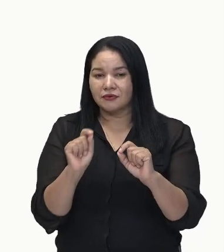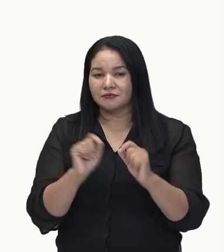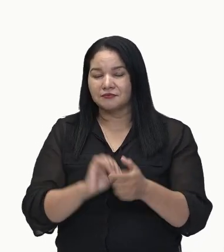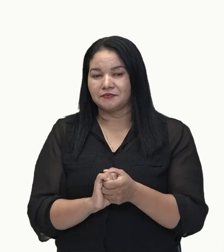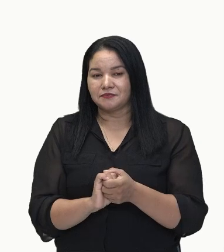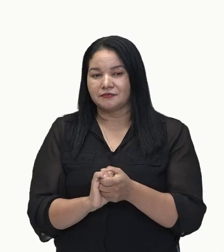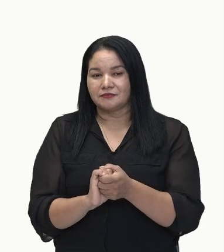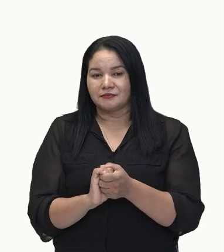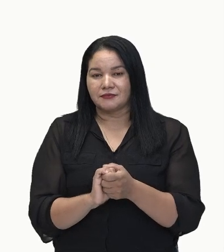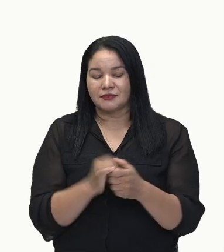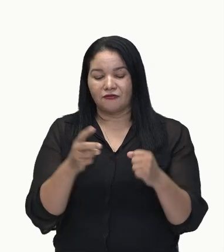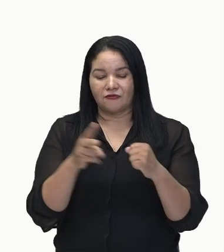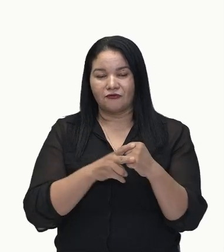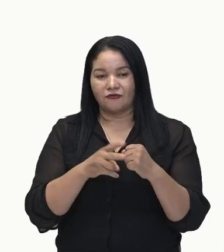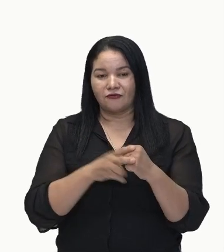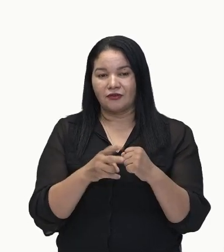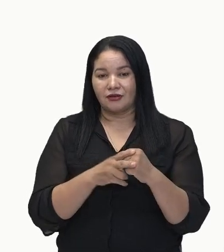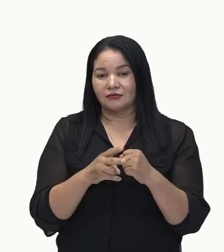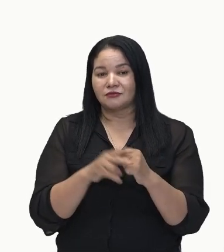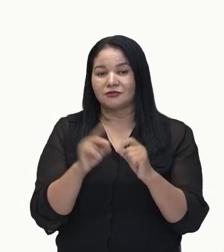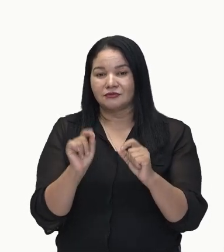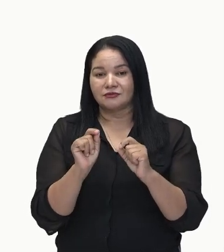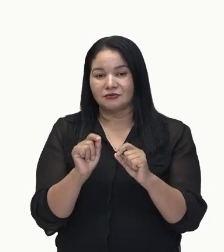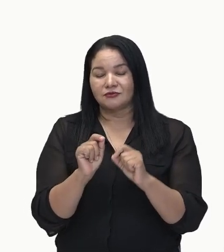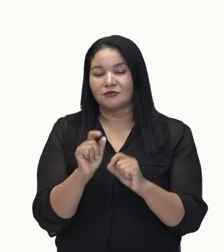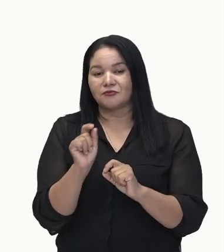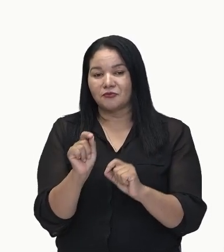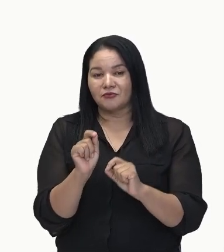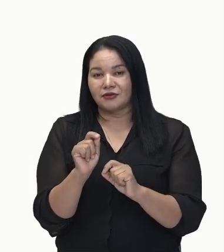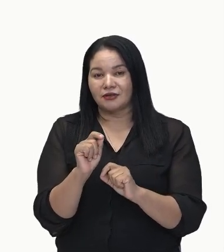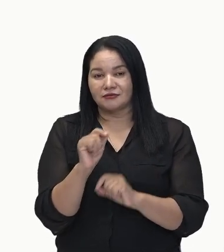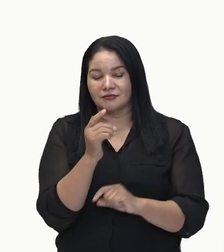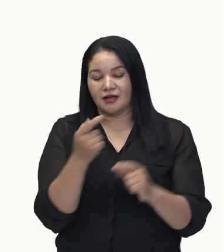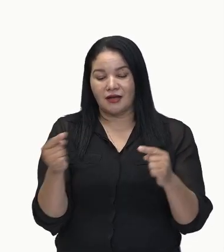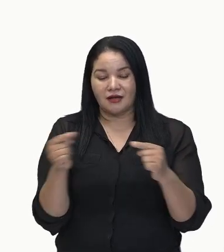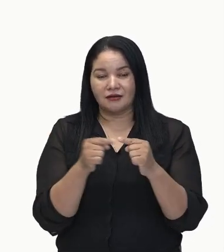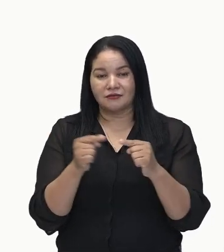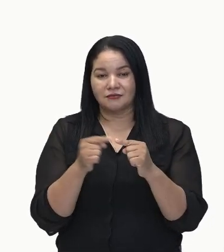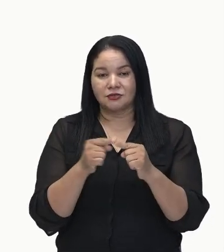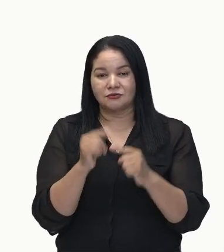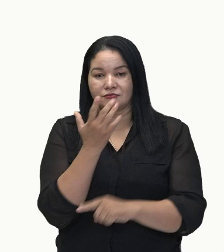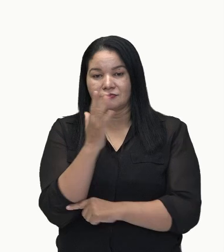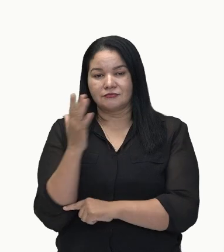o que vem ser verbos impessoais? Além dos verbos de